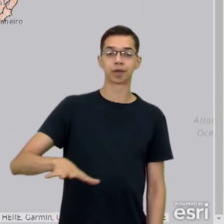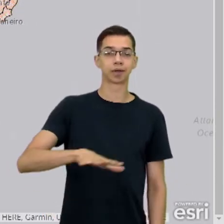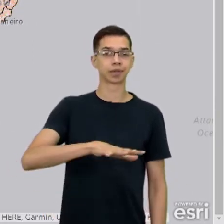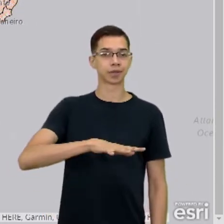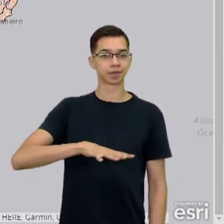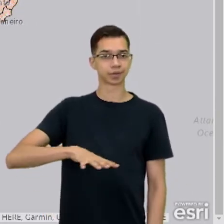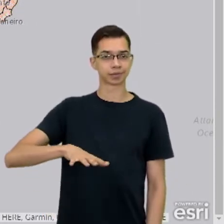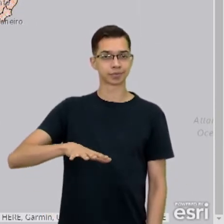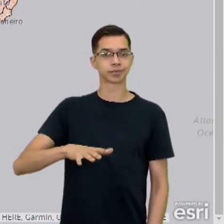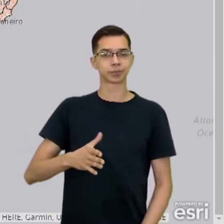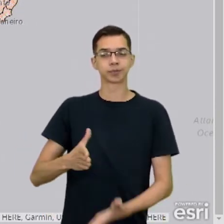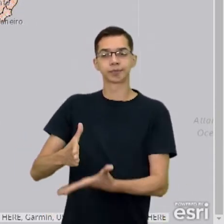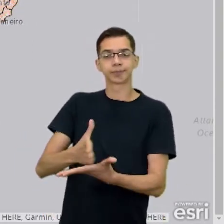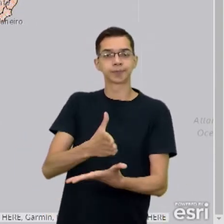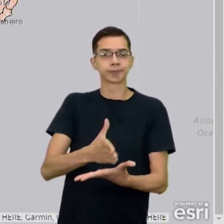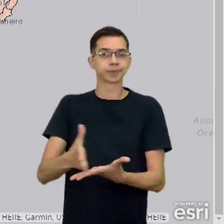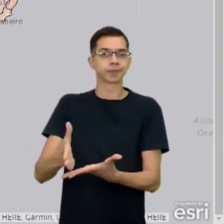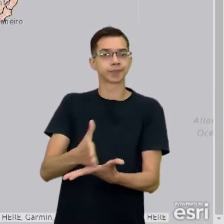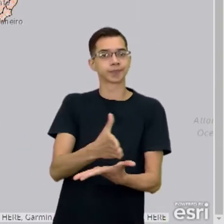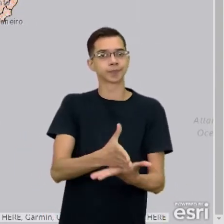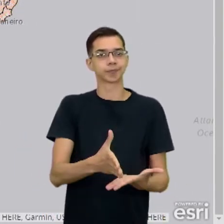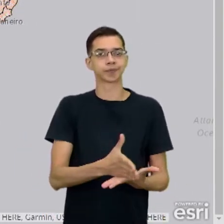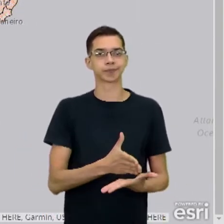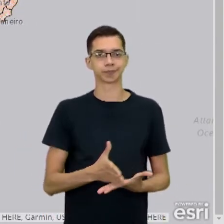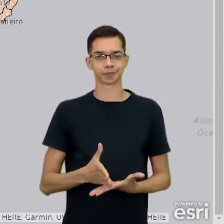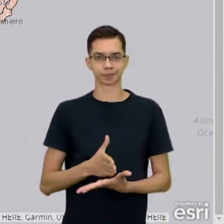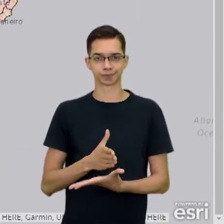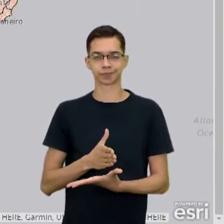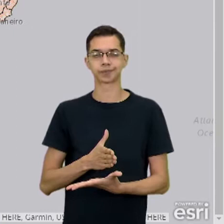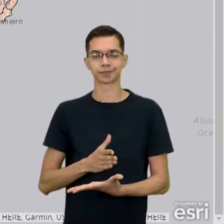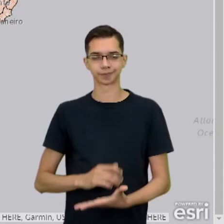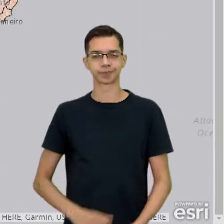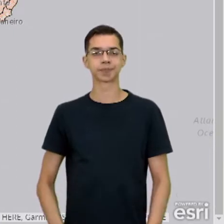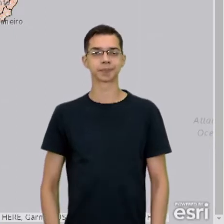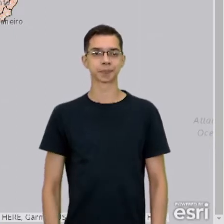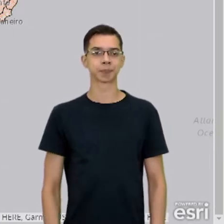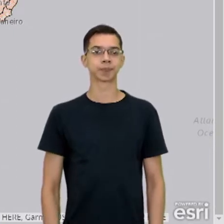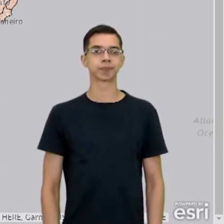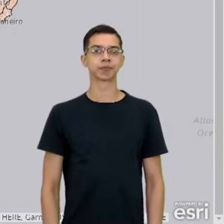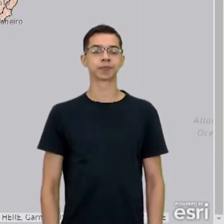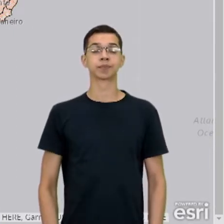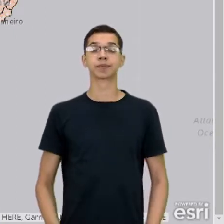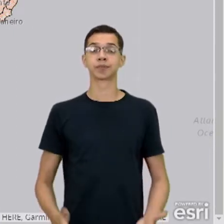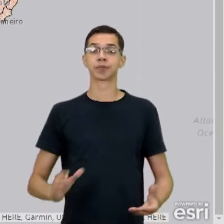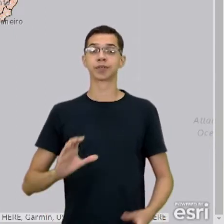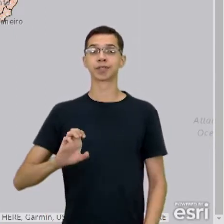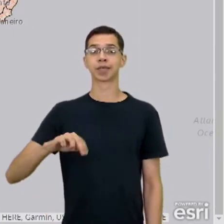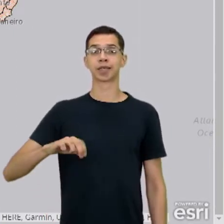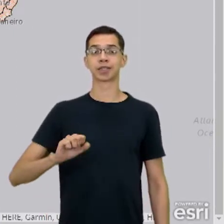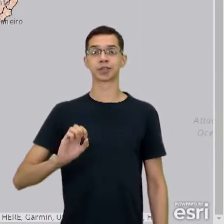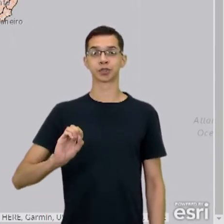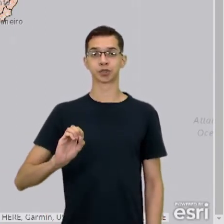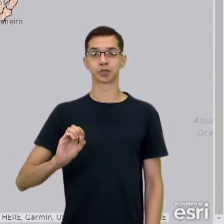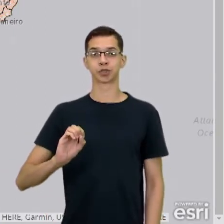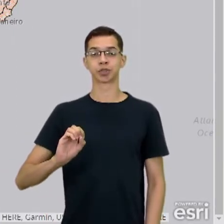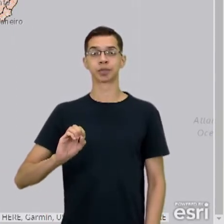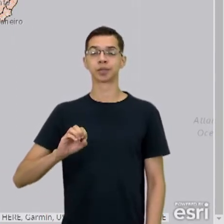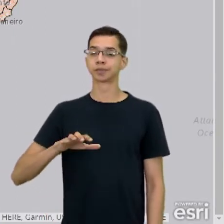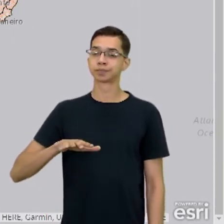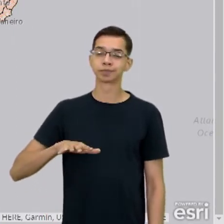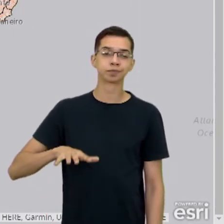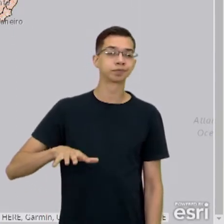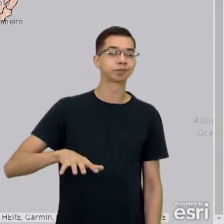a média da distribuição da população total pelo território. Então, no censo demográfico, né, logicamente vendo lá